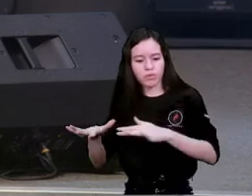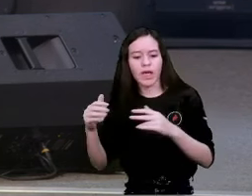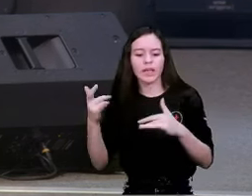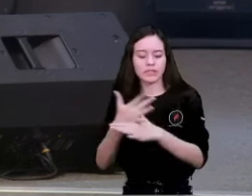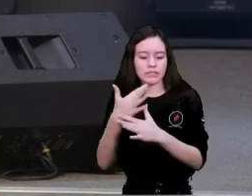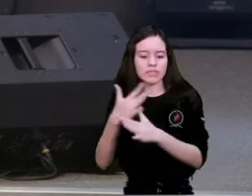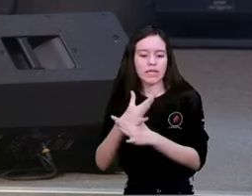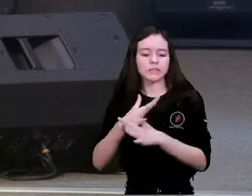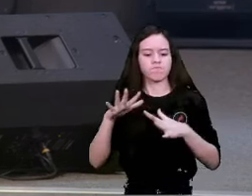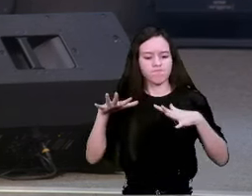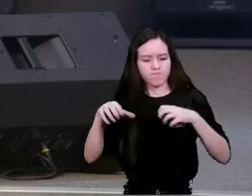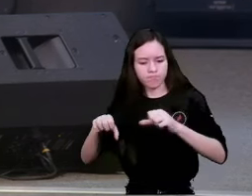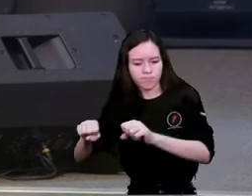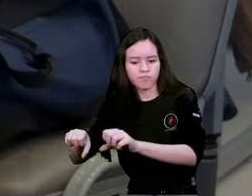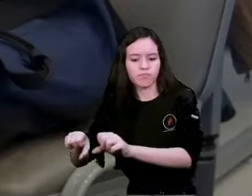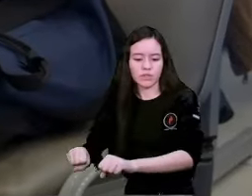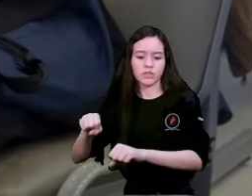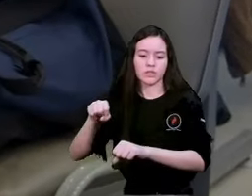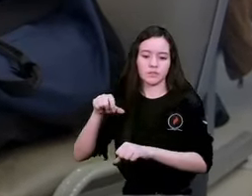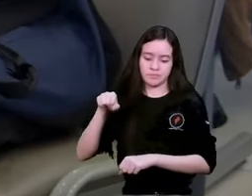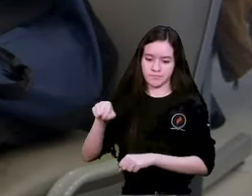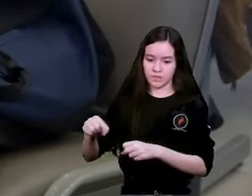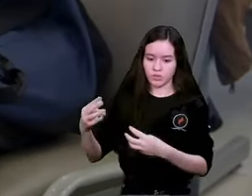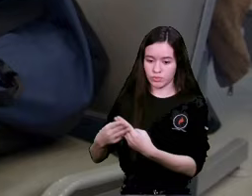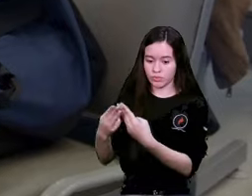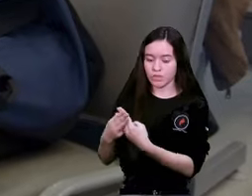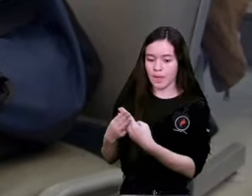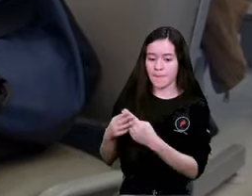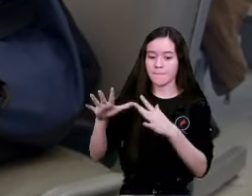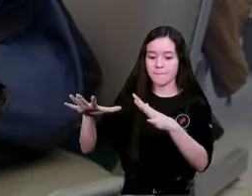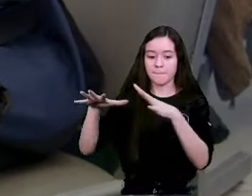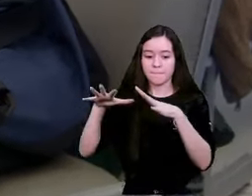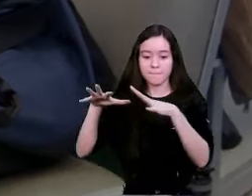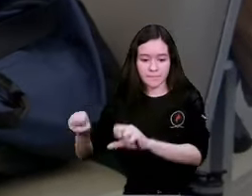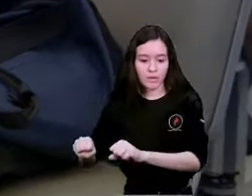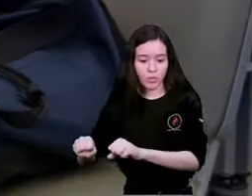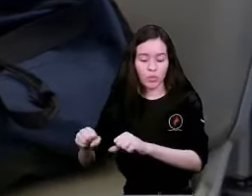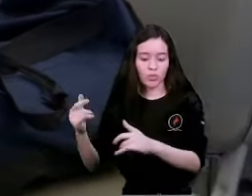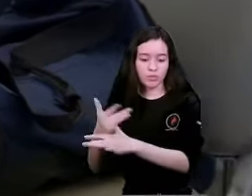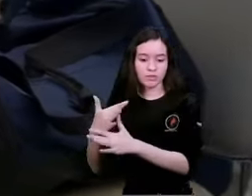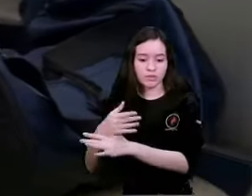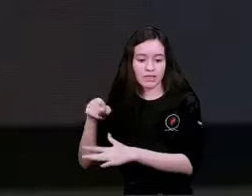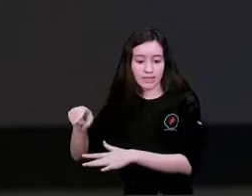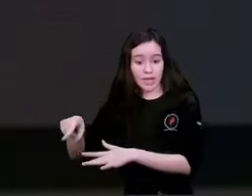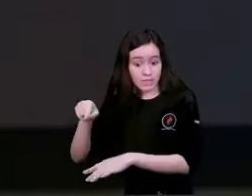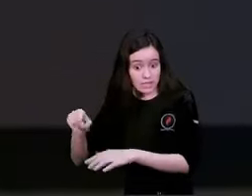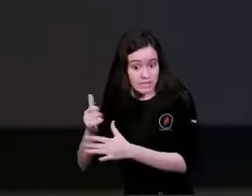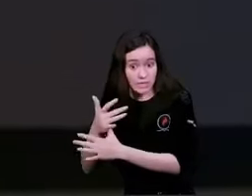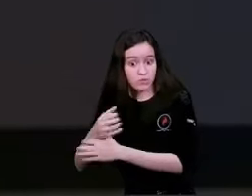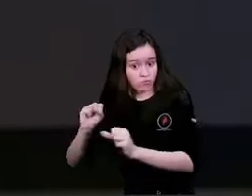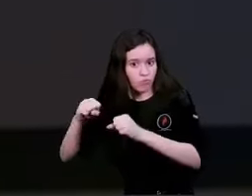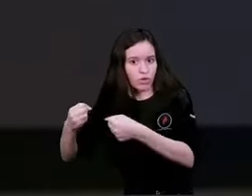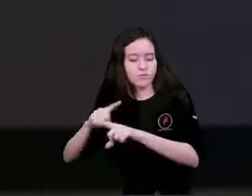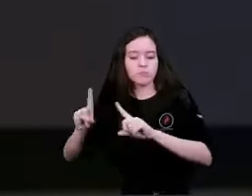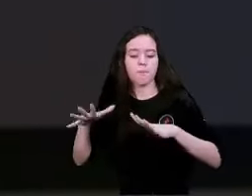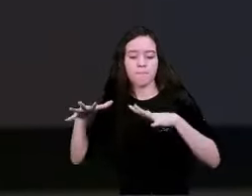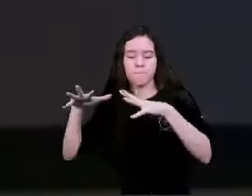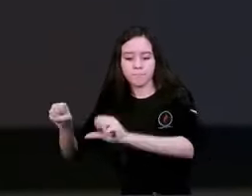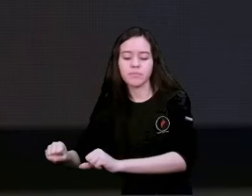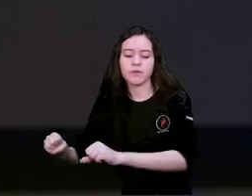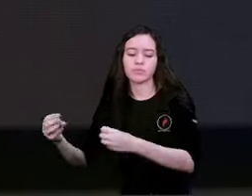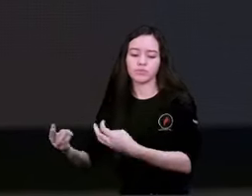fortificadas que Judá tinha, e tomou as cidades fortificadas que Judá tinha,